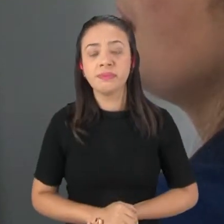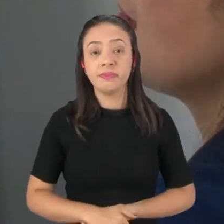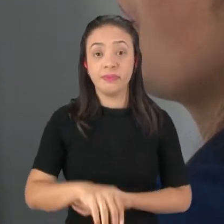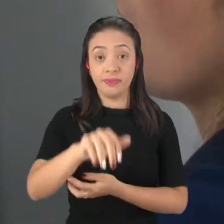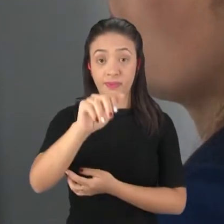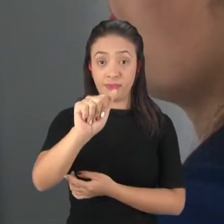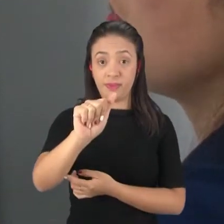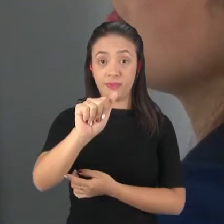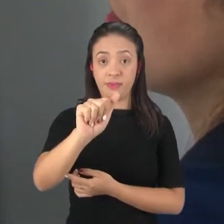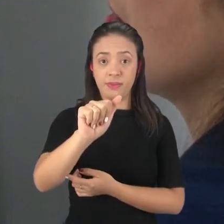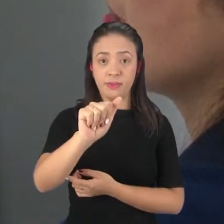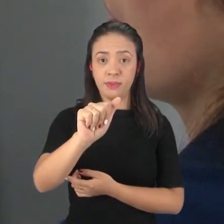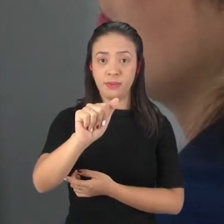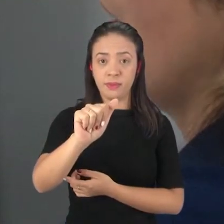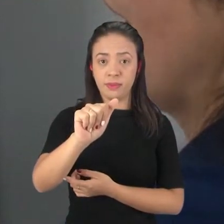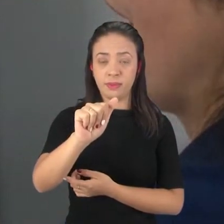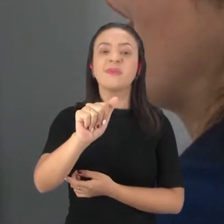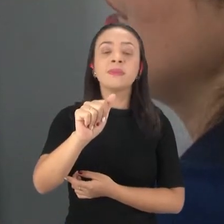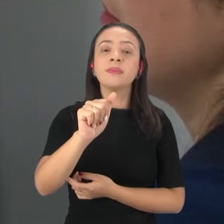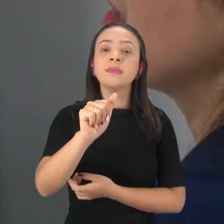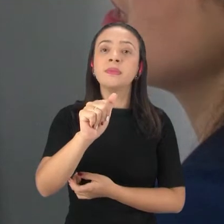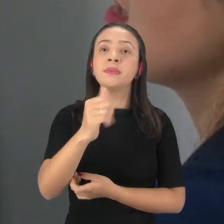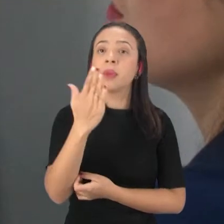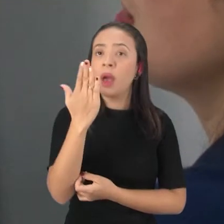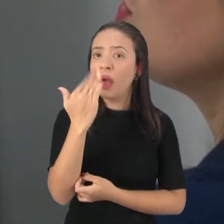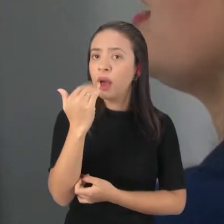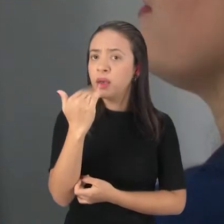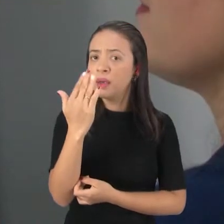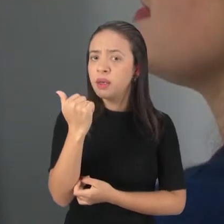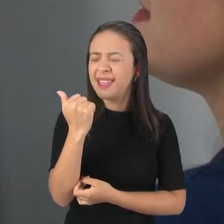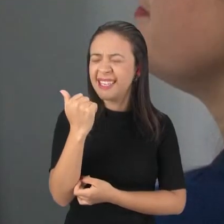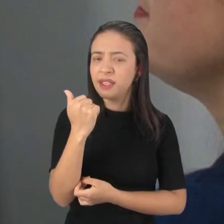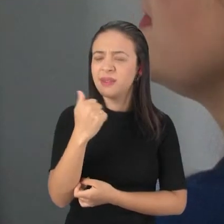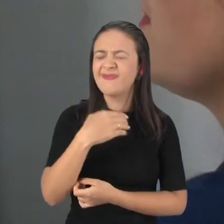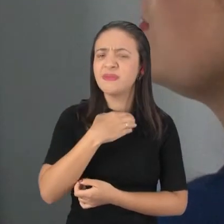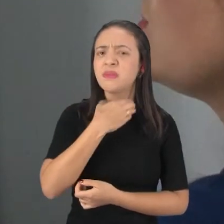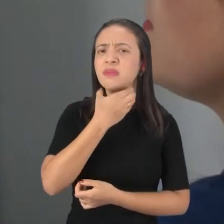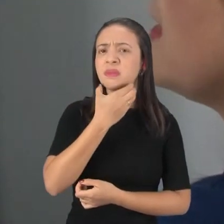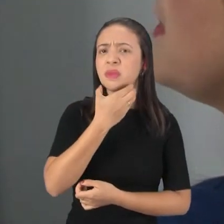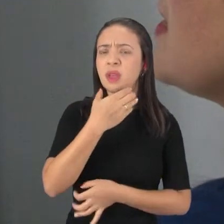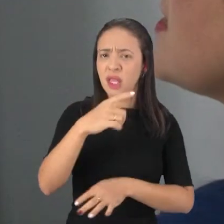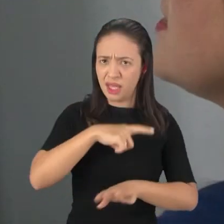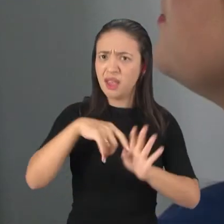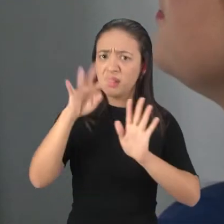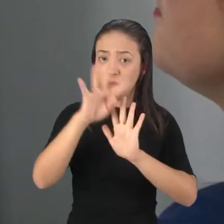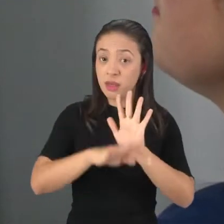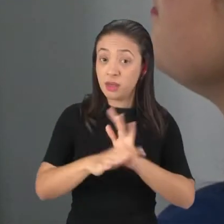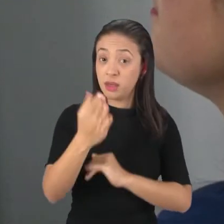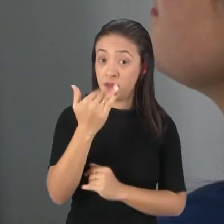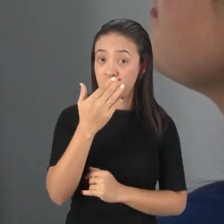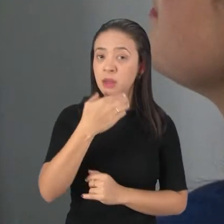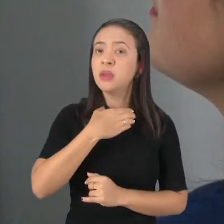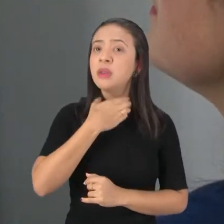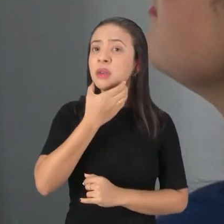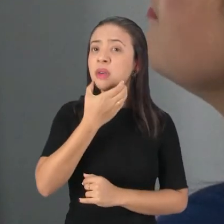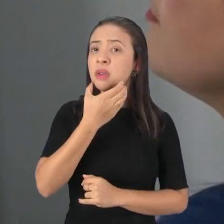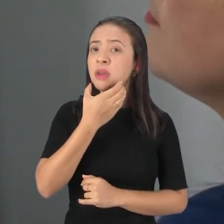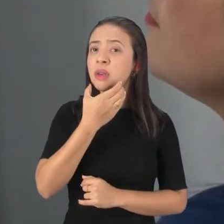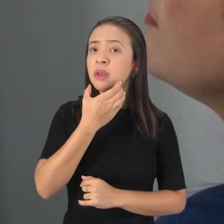muitas. Letra A, qual a opção da letra A? A alimentação das girafas. Falou sobre a alimentação?